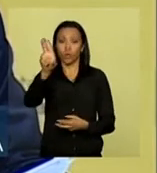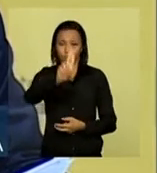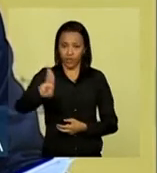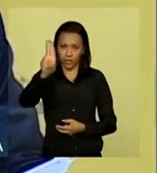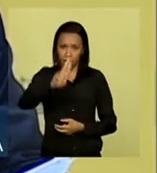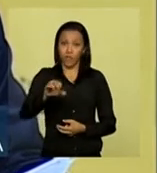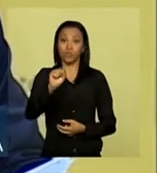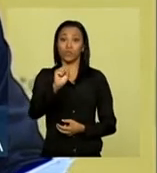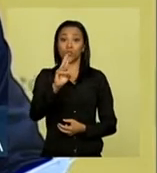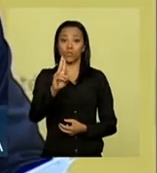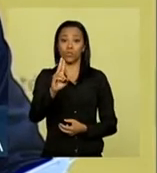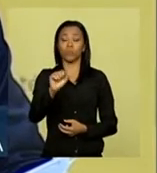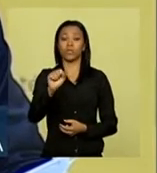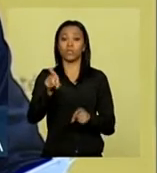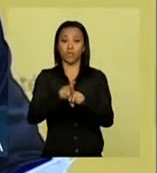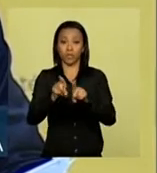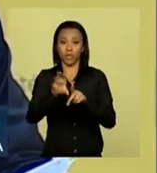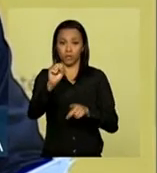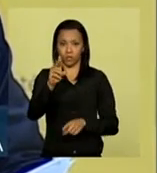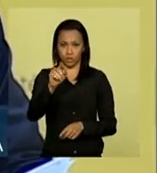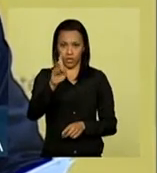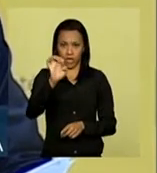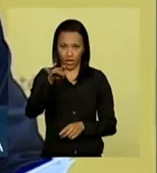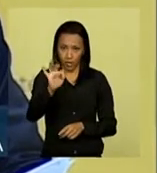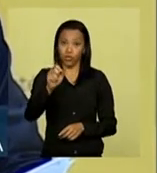do Sul e Sudeste do Pará